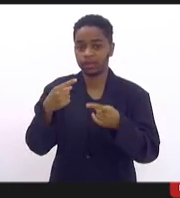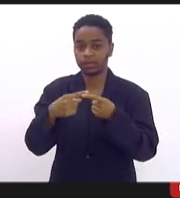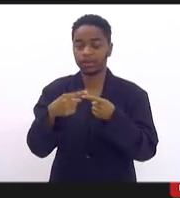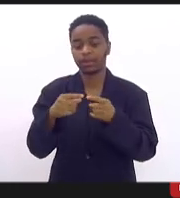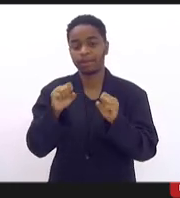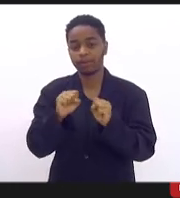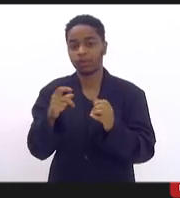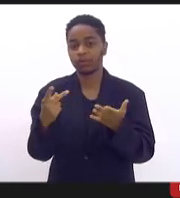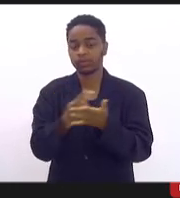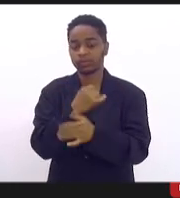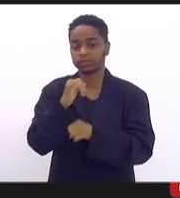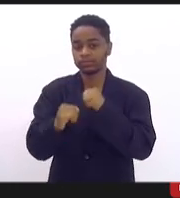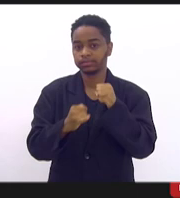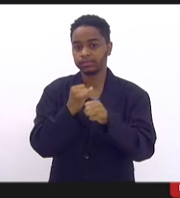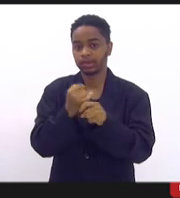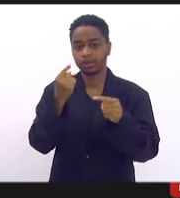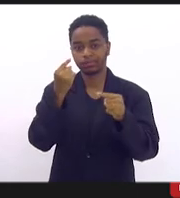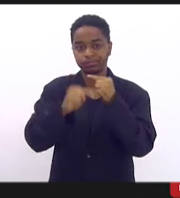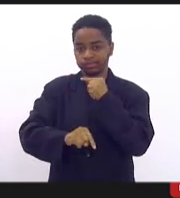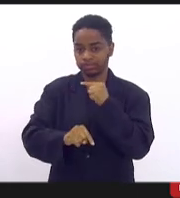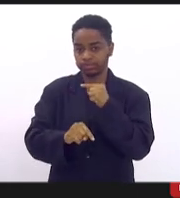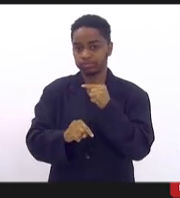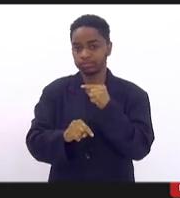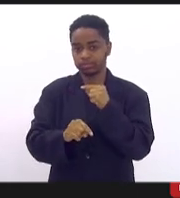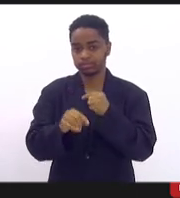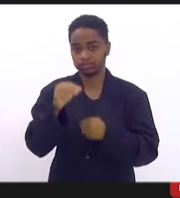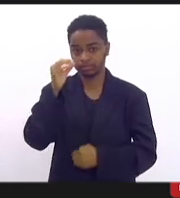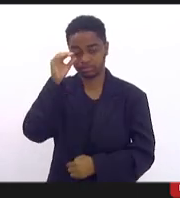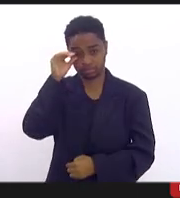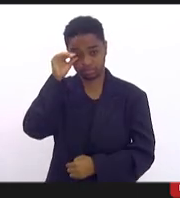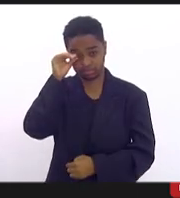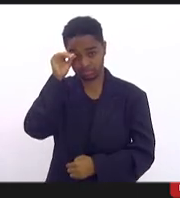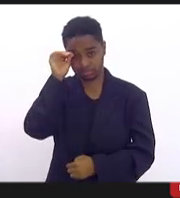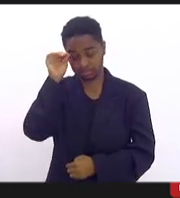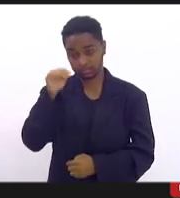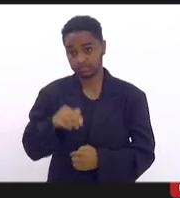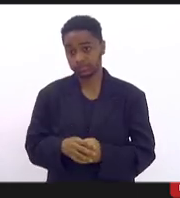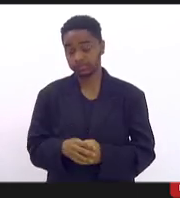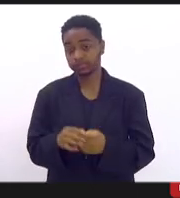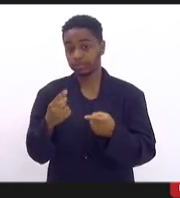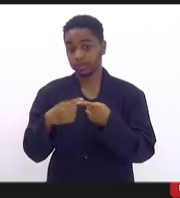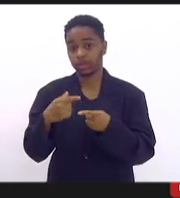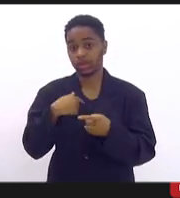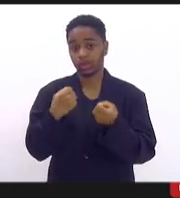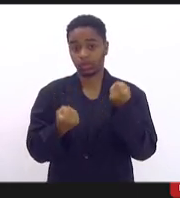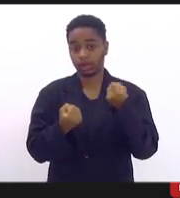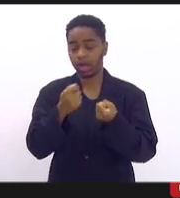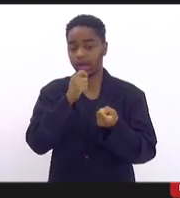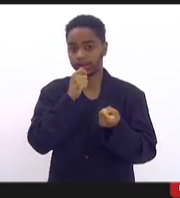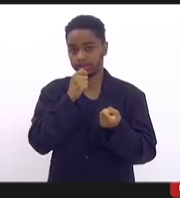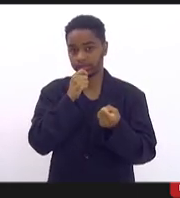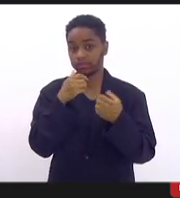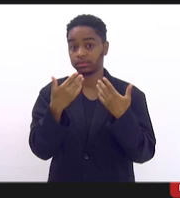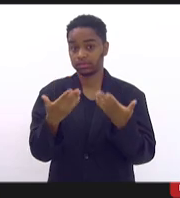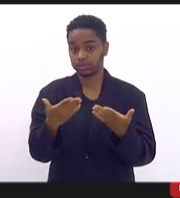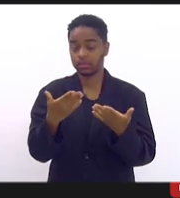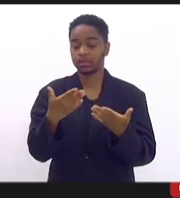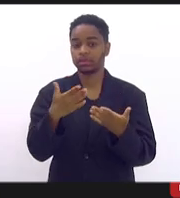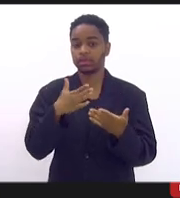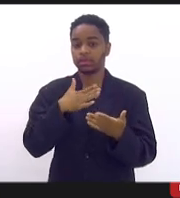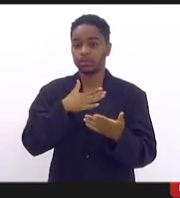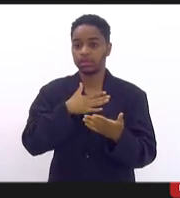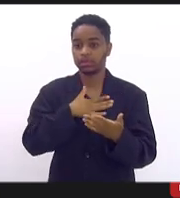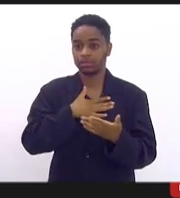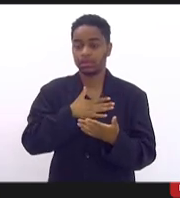conta de algum problema técnico, porque eu estou em deslocamento. Tá? Então, foi esse o encaminhamento de